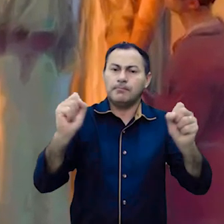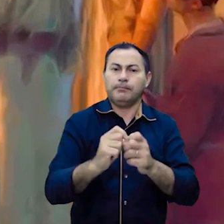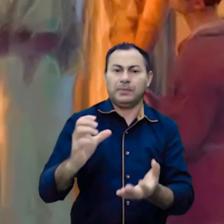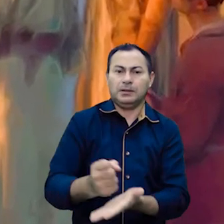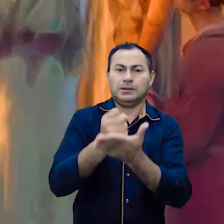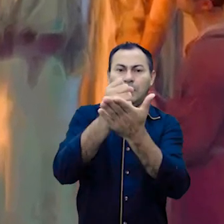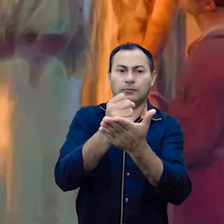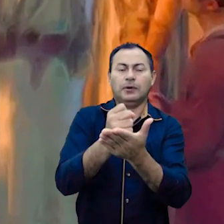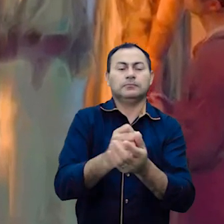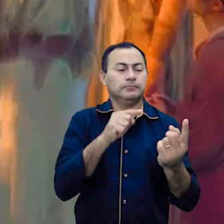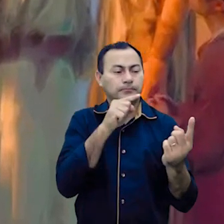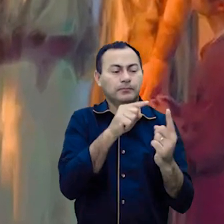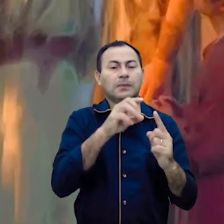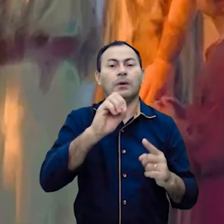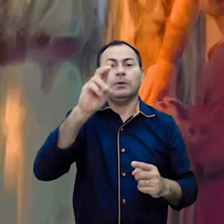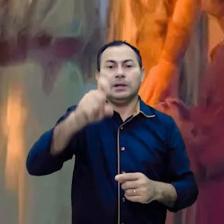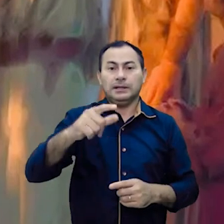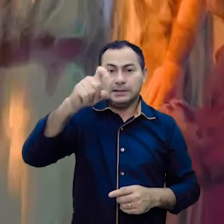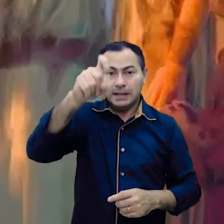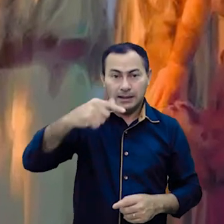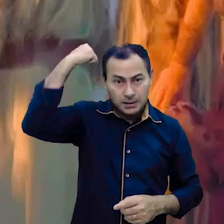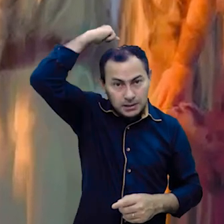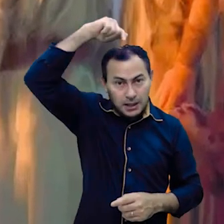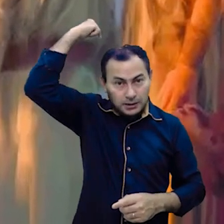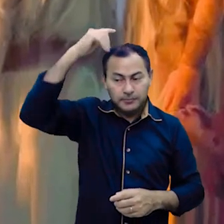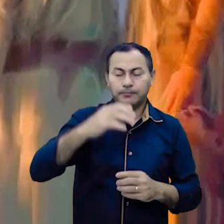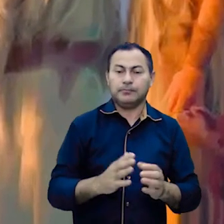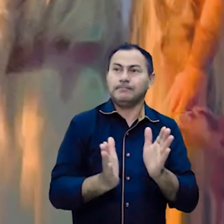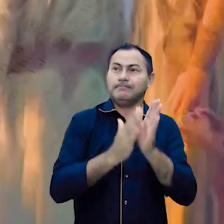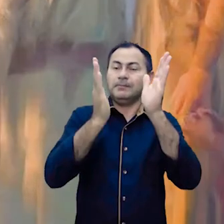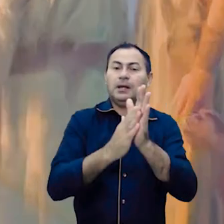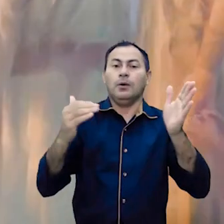tinha sido libertados e salvos para este propósito ou seja Santos